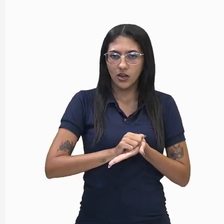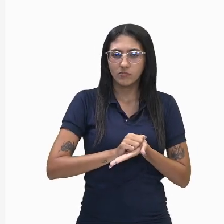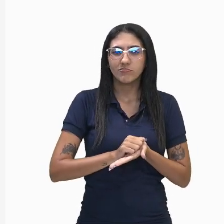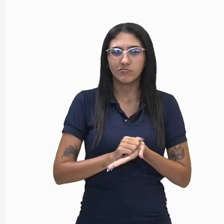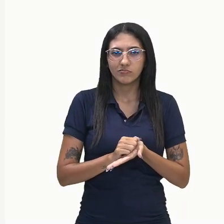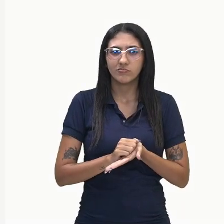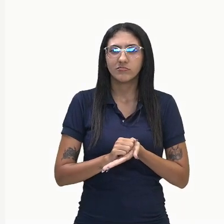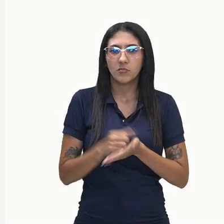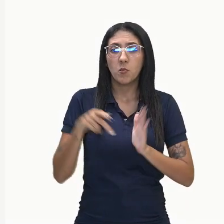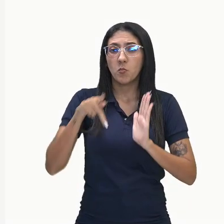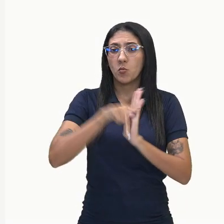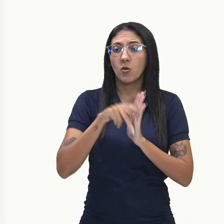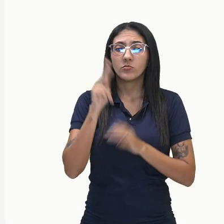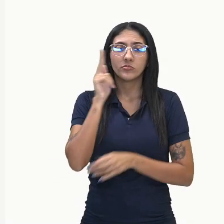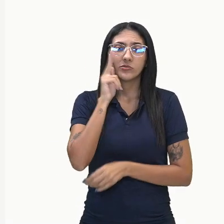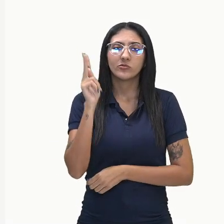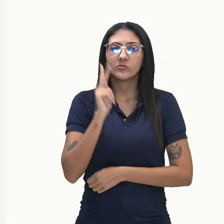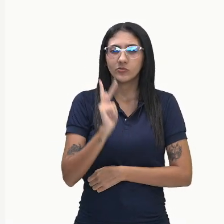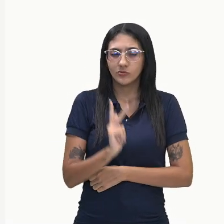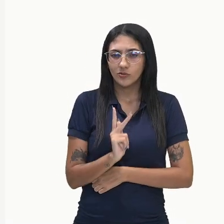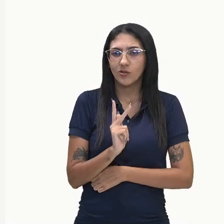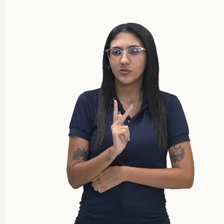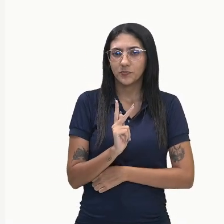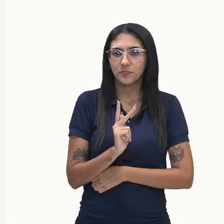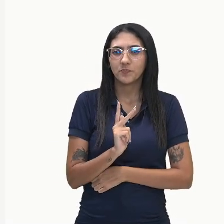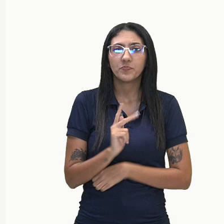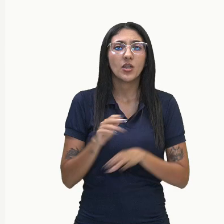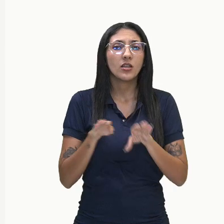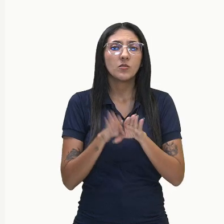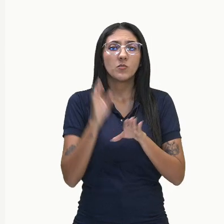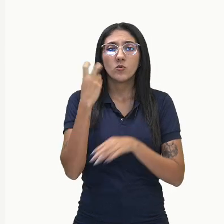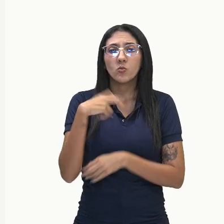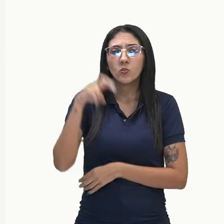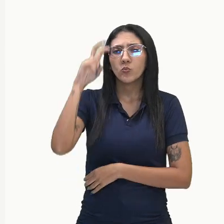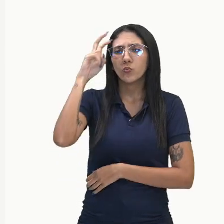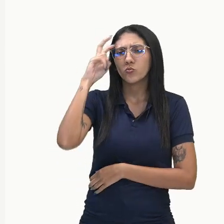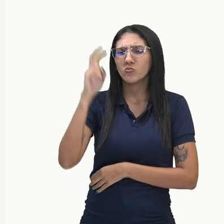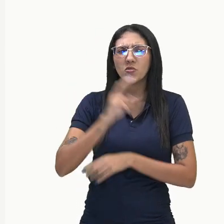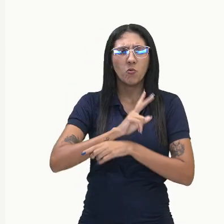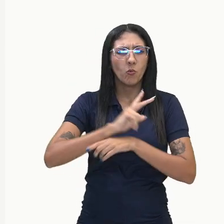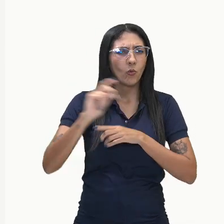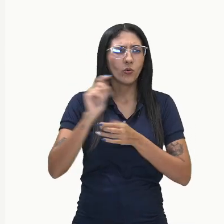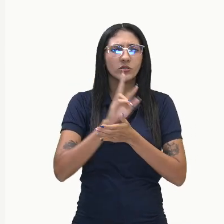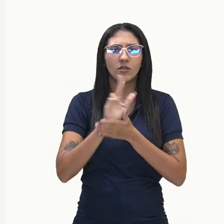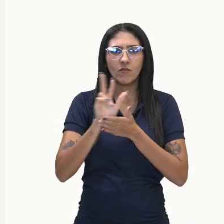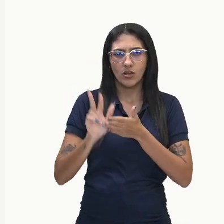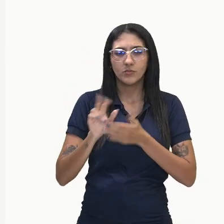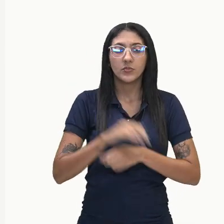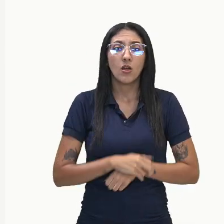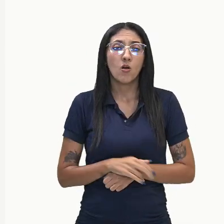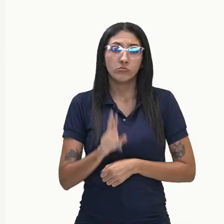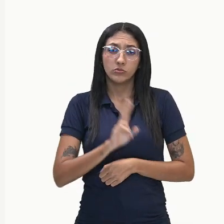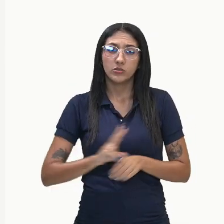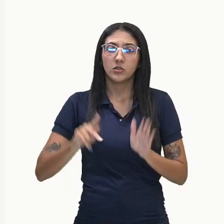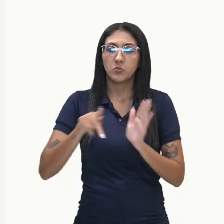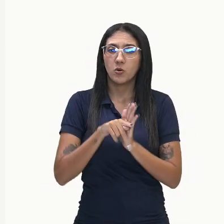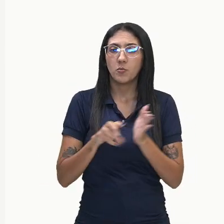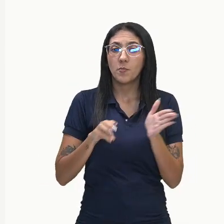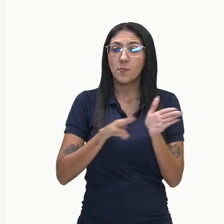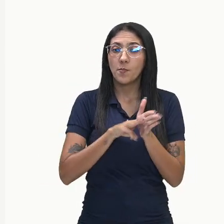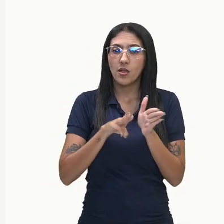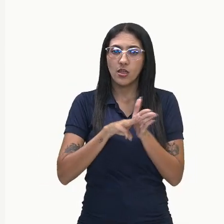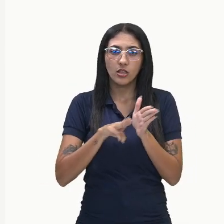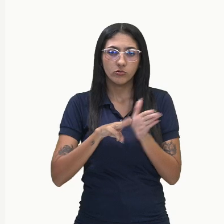registrar sua história, cultura e conquistas, utilizando métodos